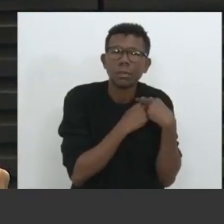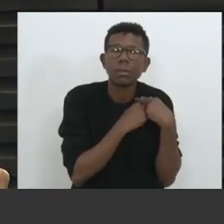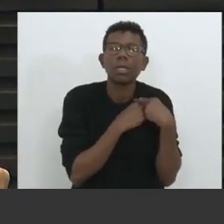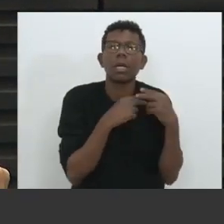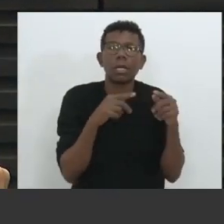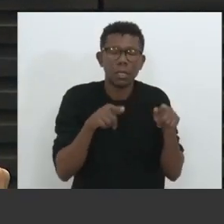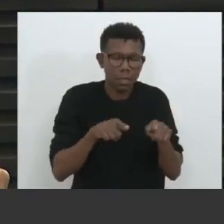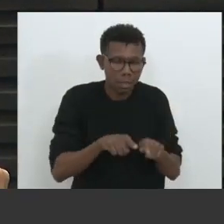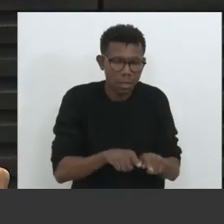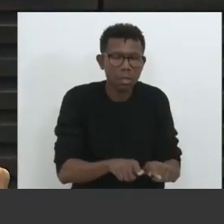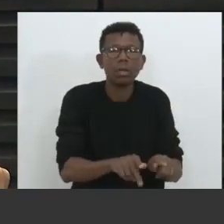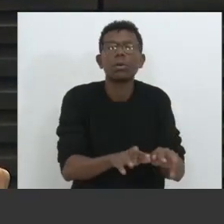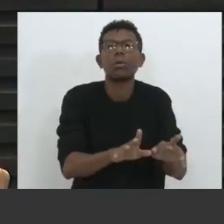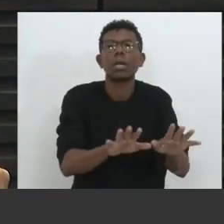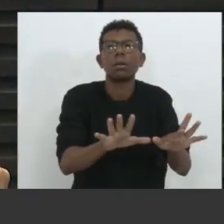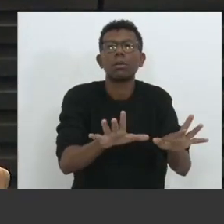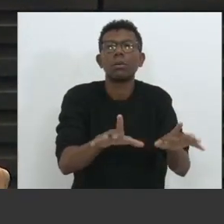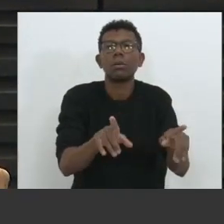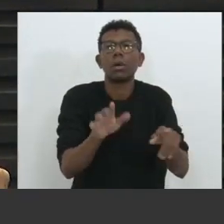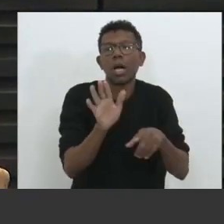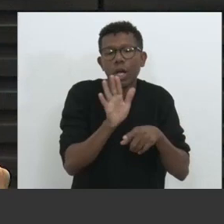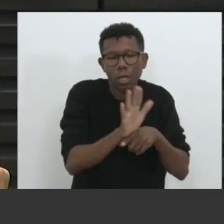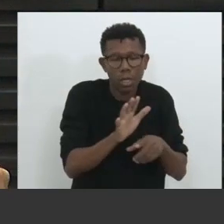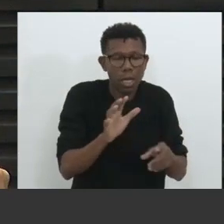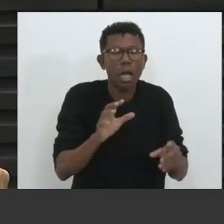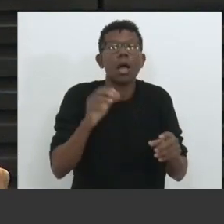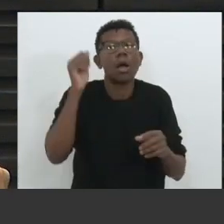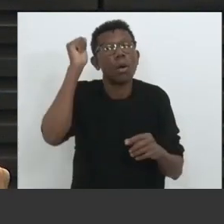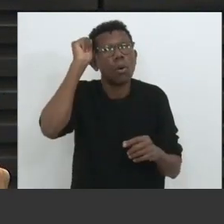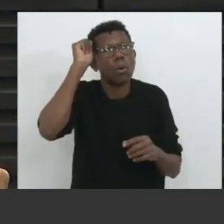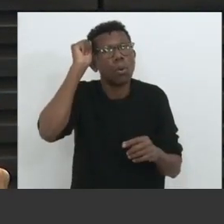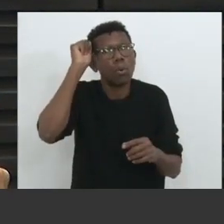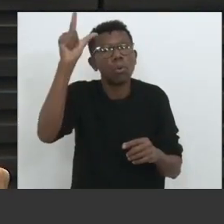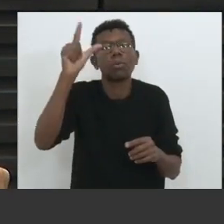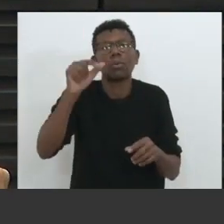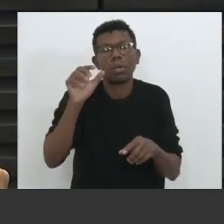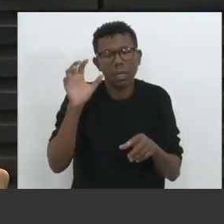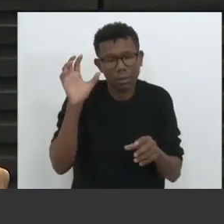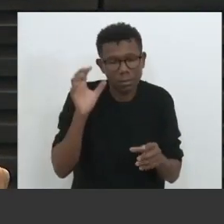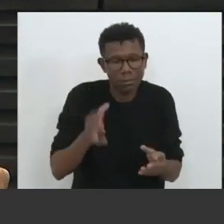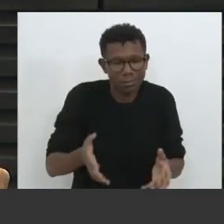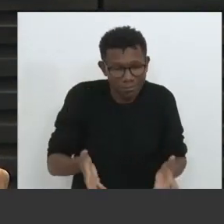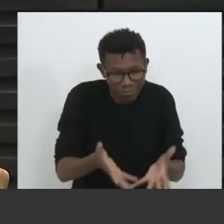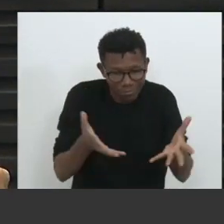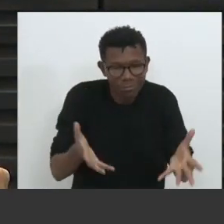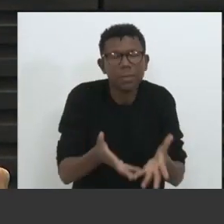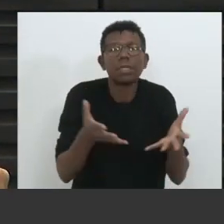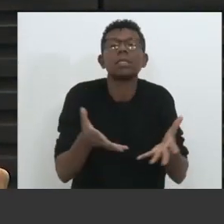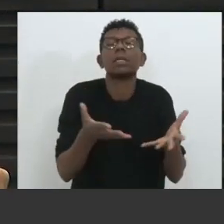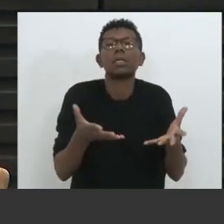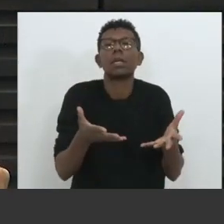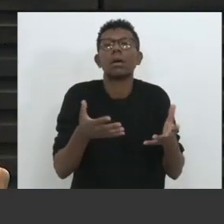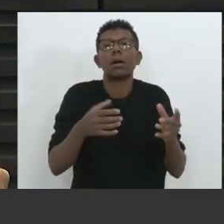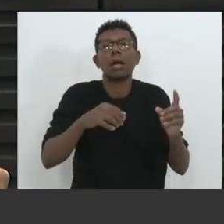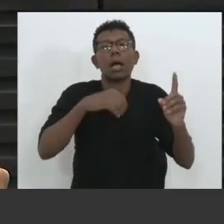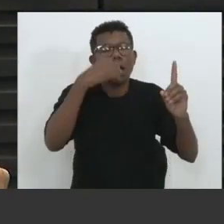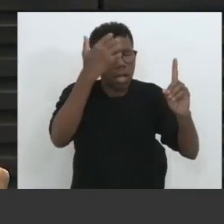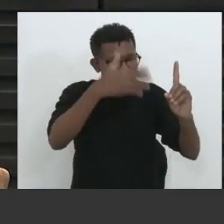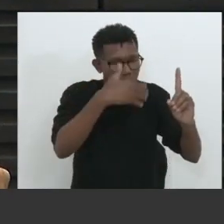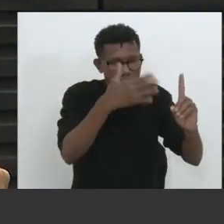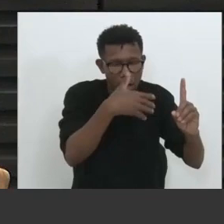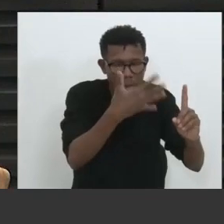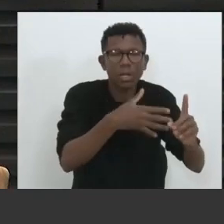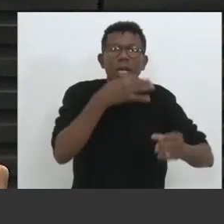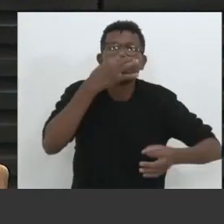um grande colaborador e incentivador da cultura consideramos justa e necessária a homenagem e